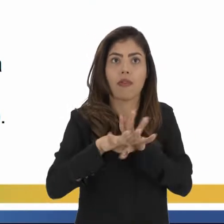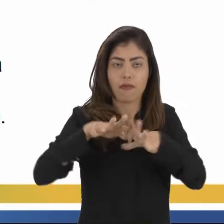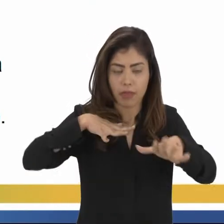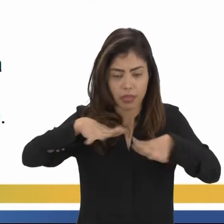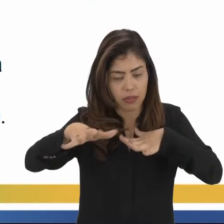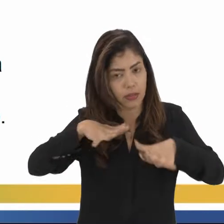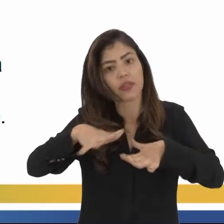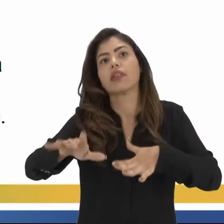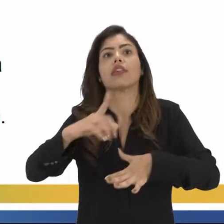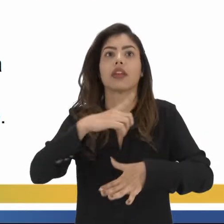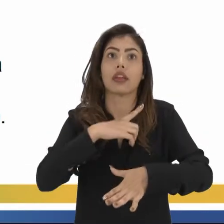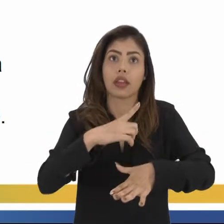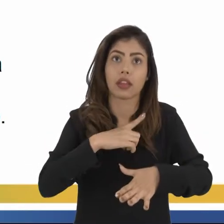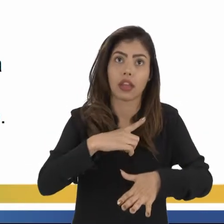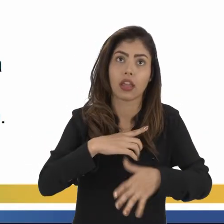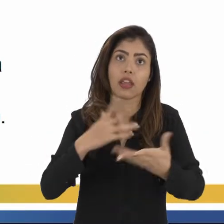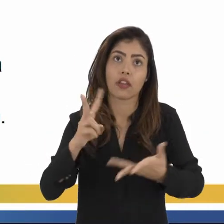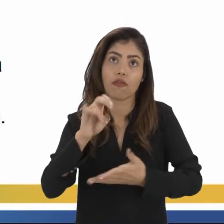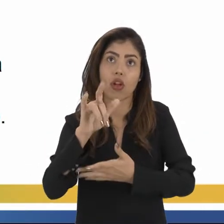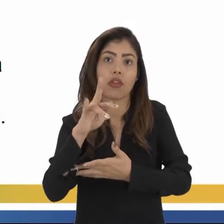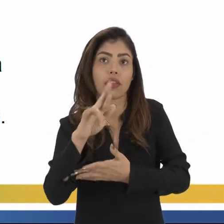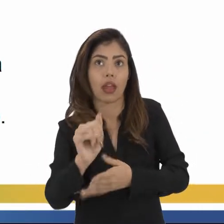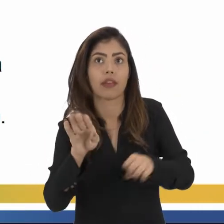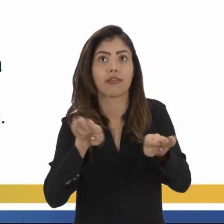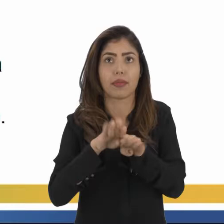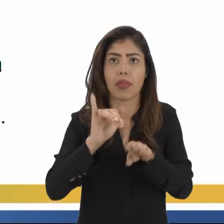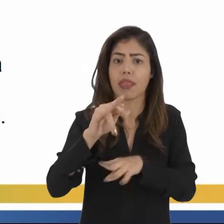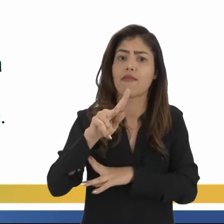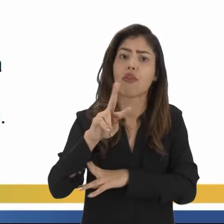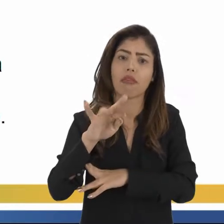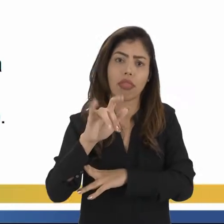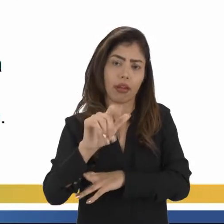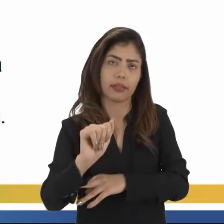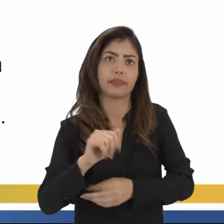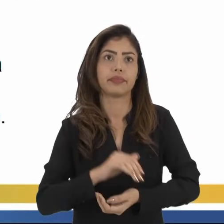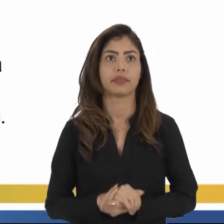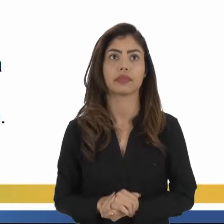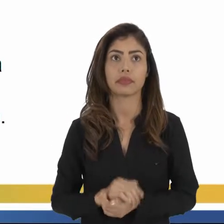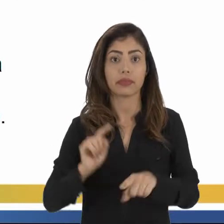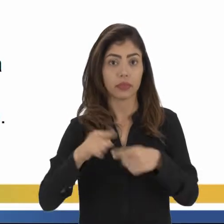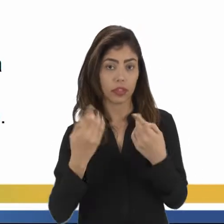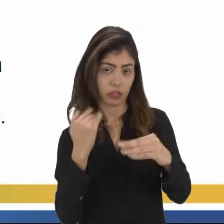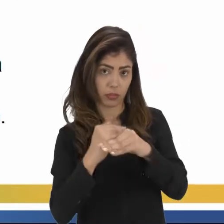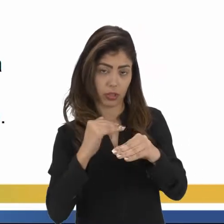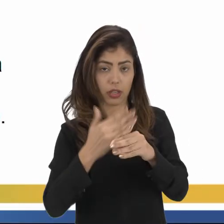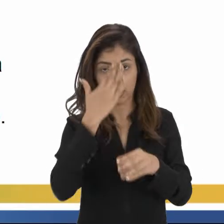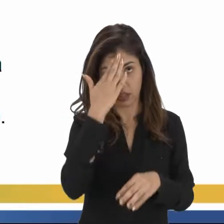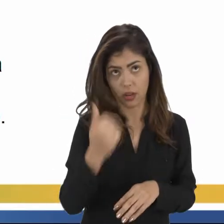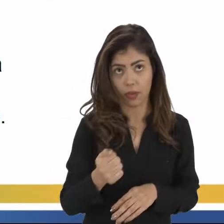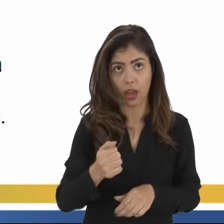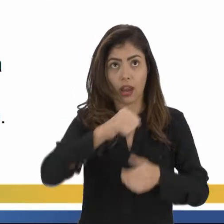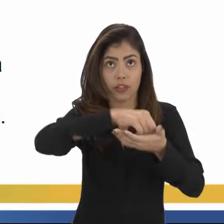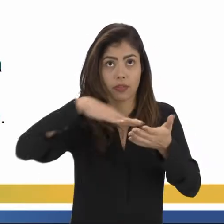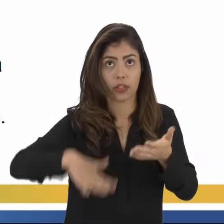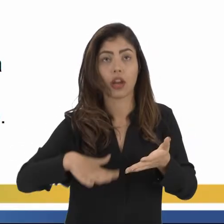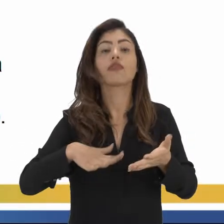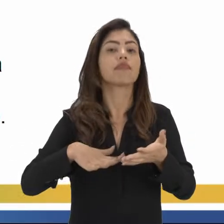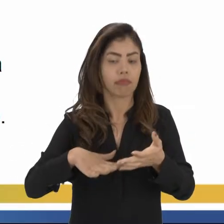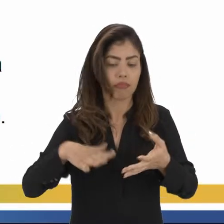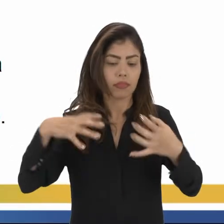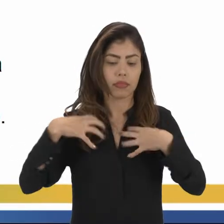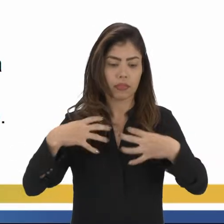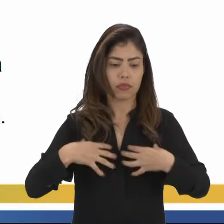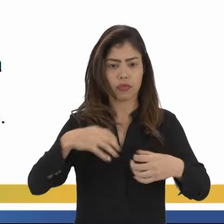pelas movimentações voluntárias e involuntárias. Mas também temos que saber que a atividade muscular